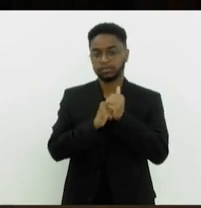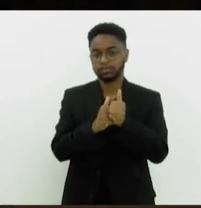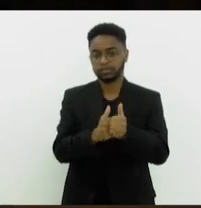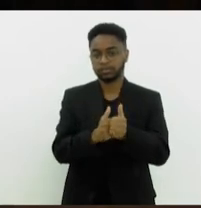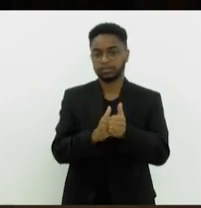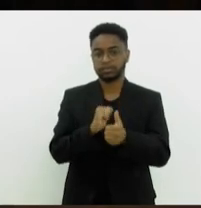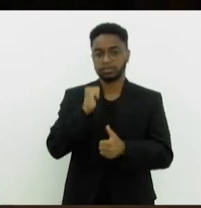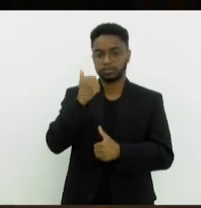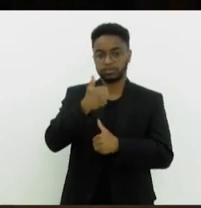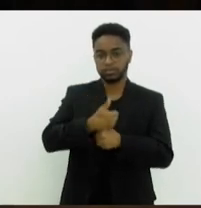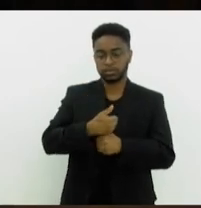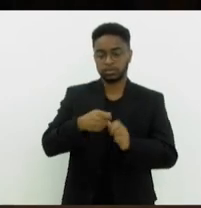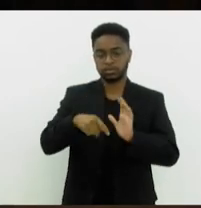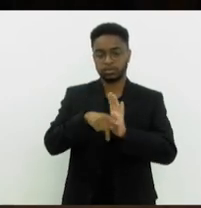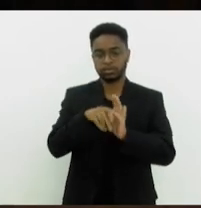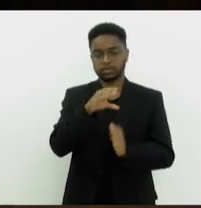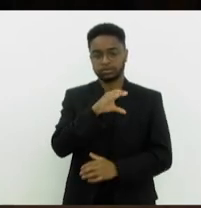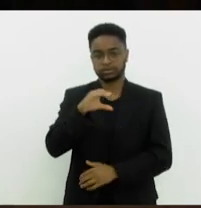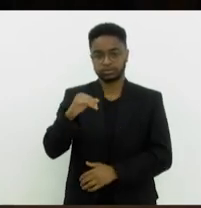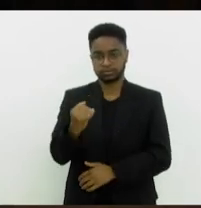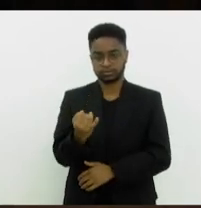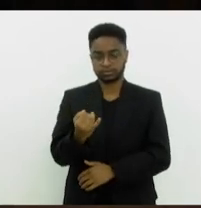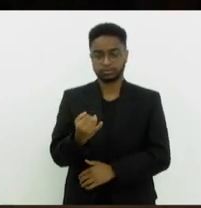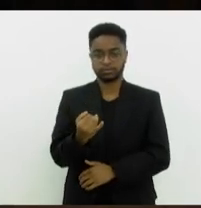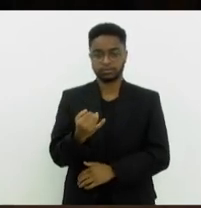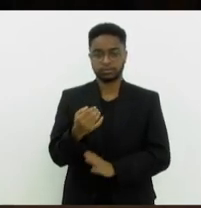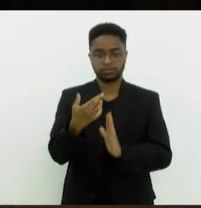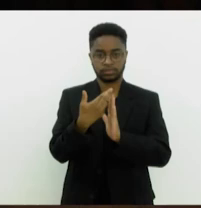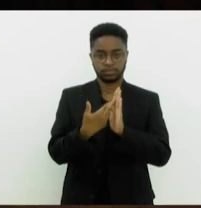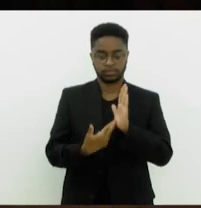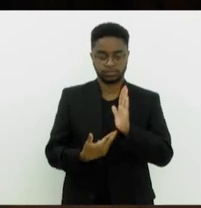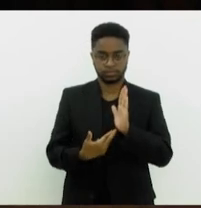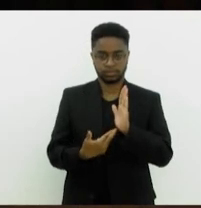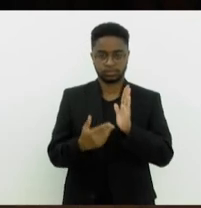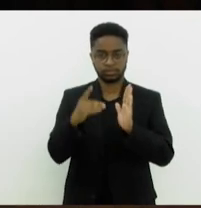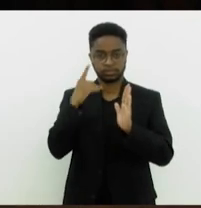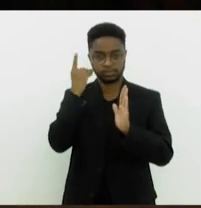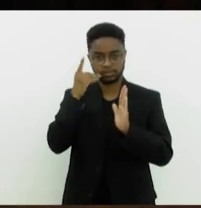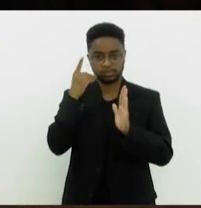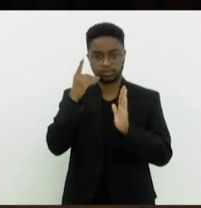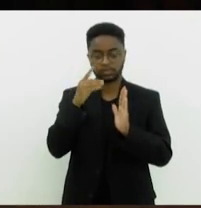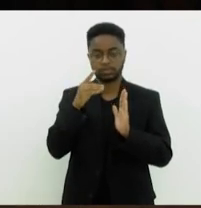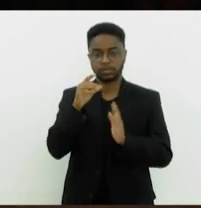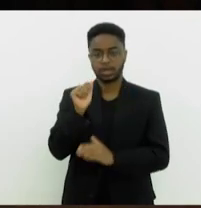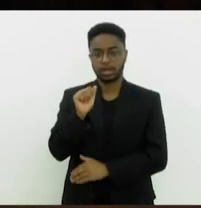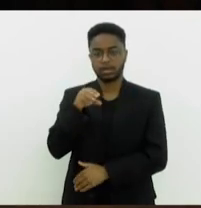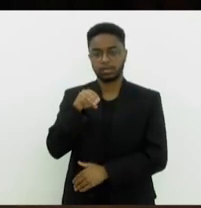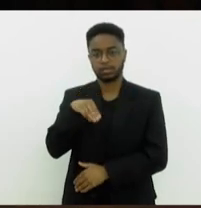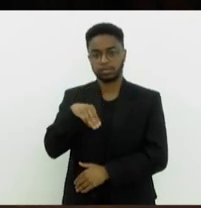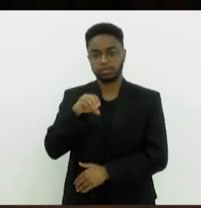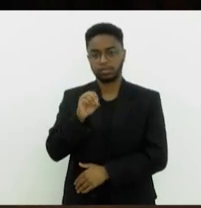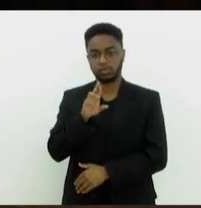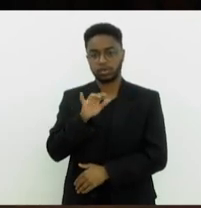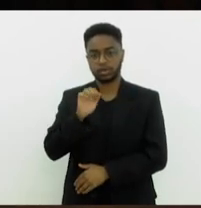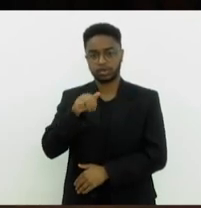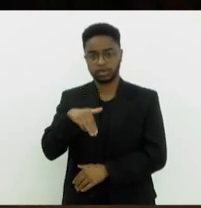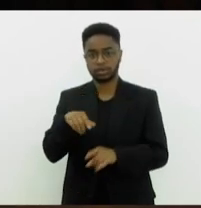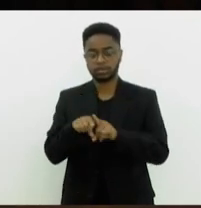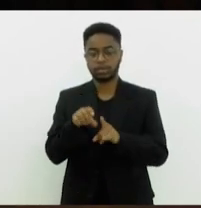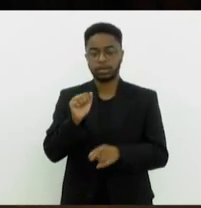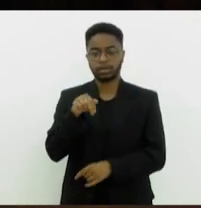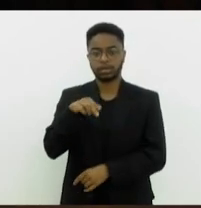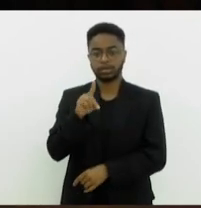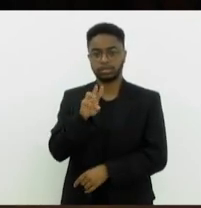de Constituição e Justiça. Relatores, deputado Rodrigo Amorim e Andrezinho